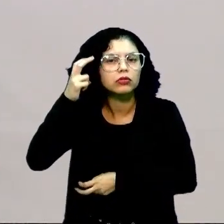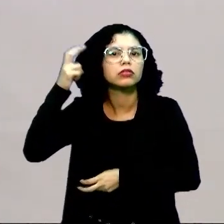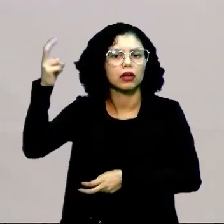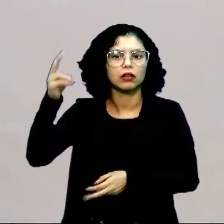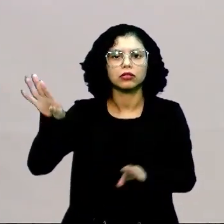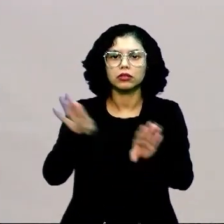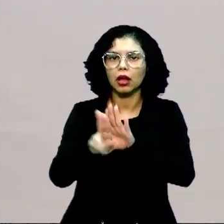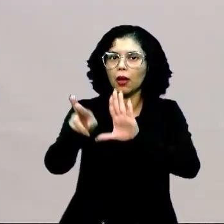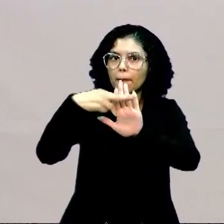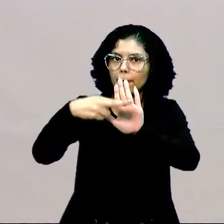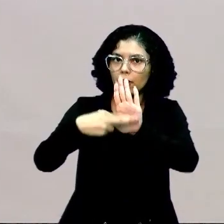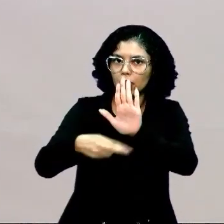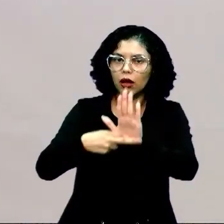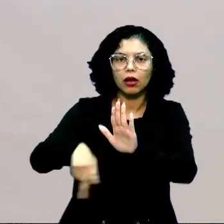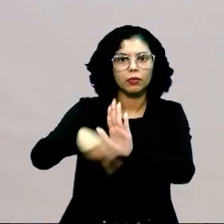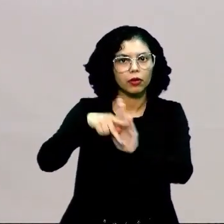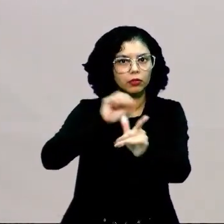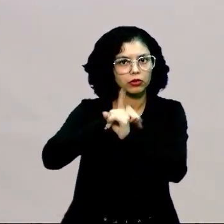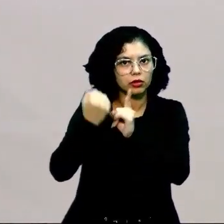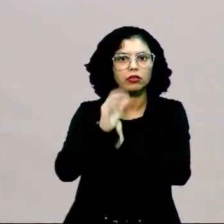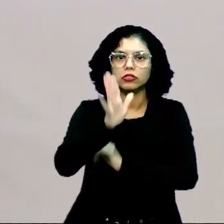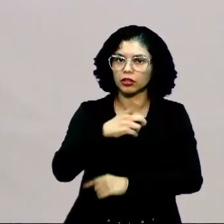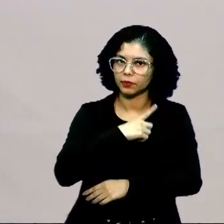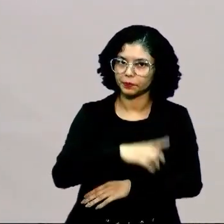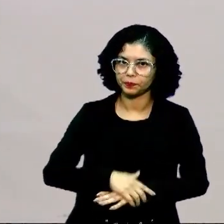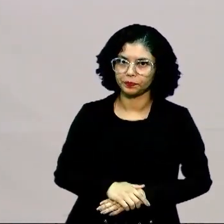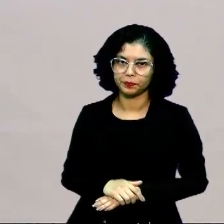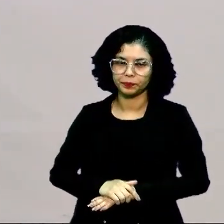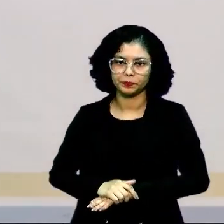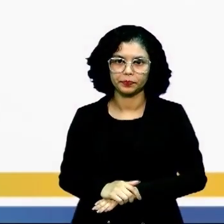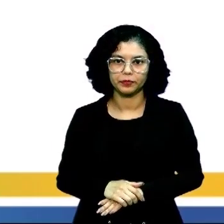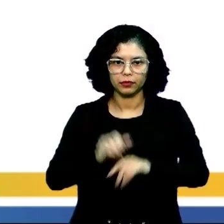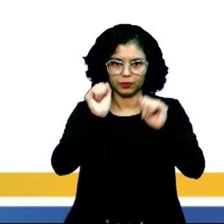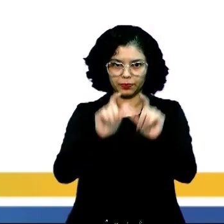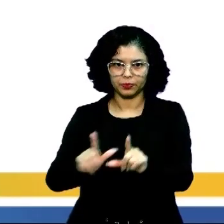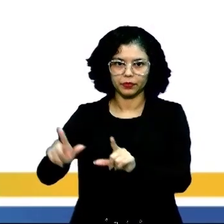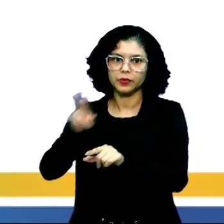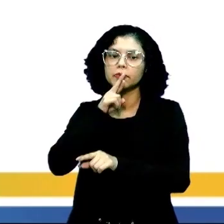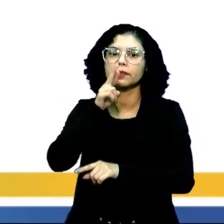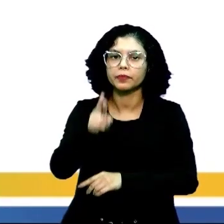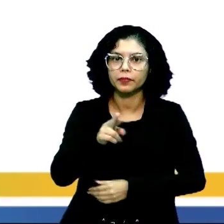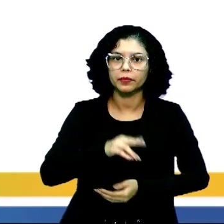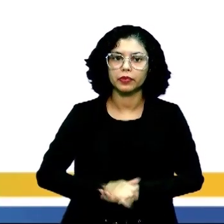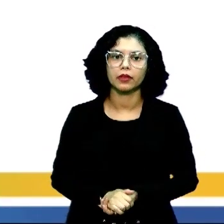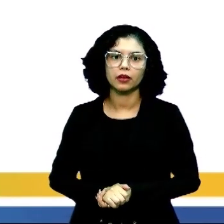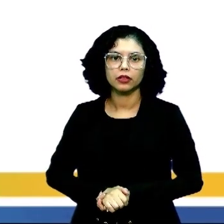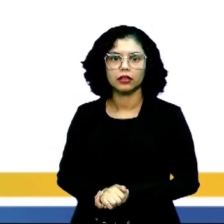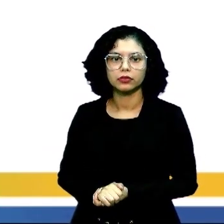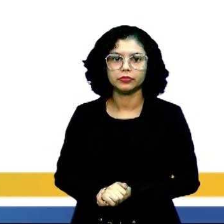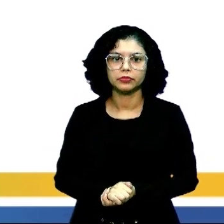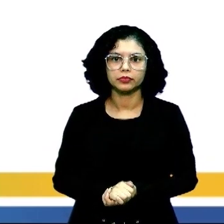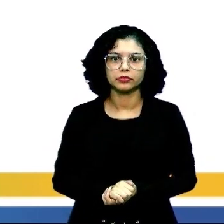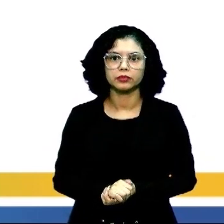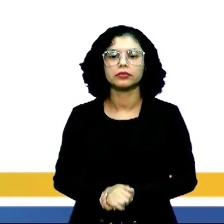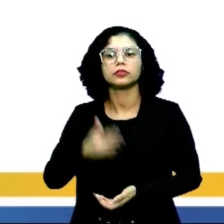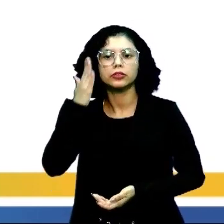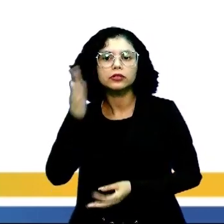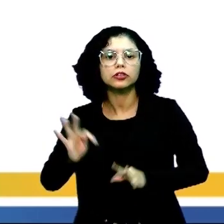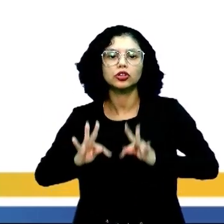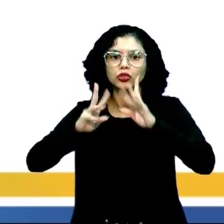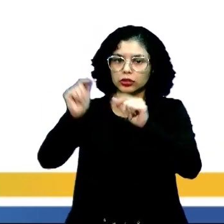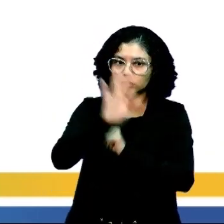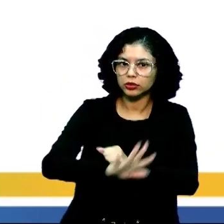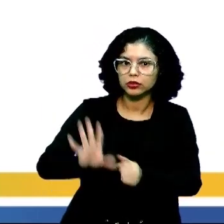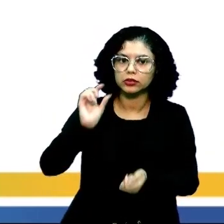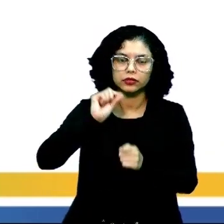e os padrões socialmente existentes. Vamos visualizar novamente a resposta correta. Compreende a